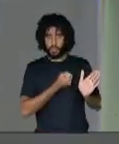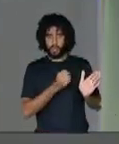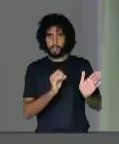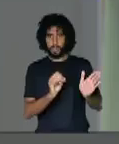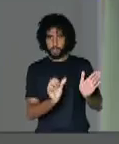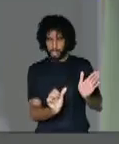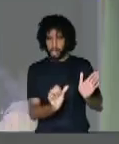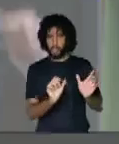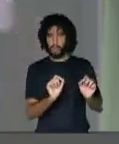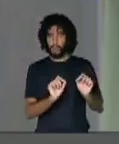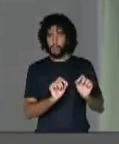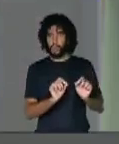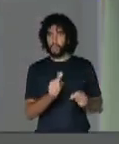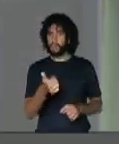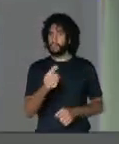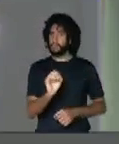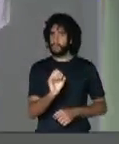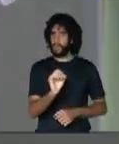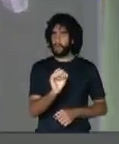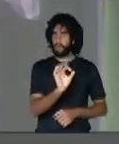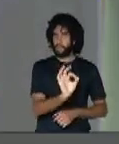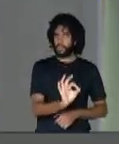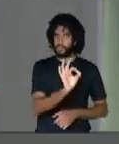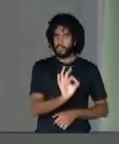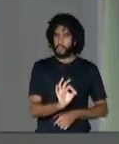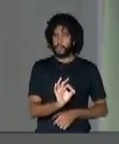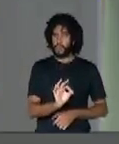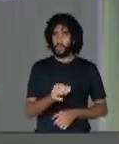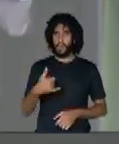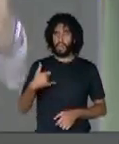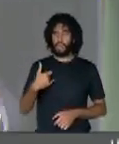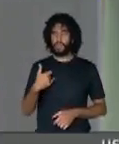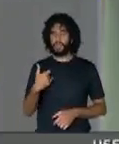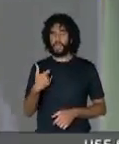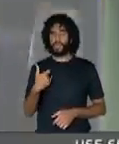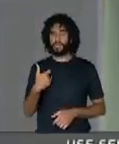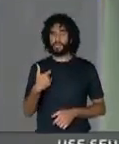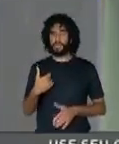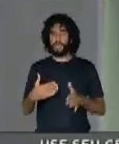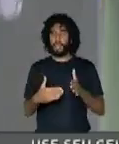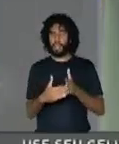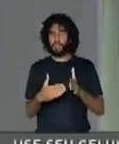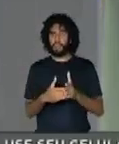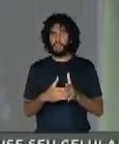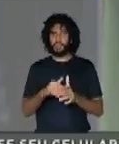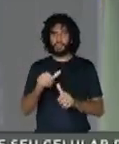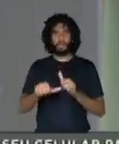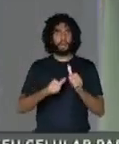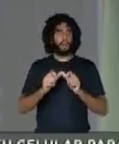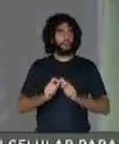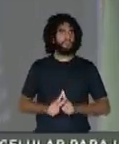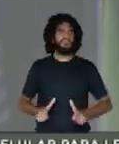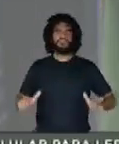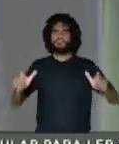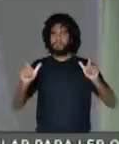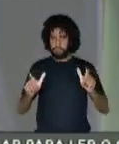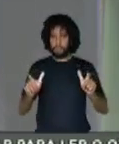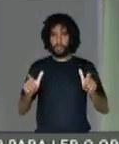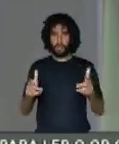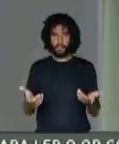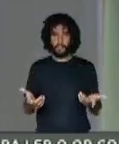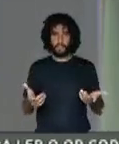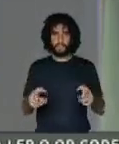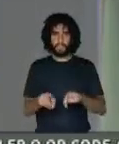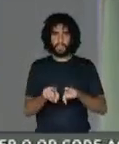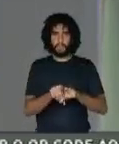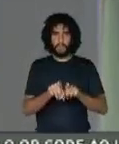um pedágio de 100% que com a idade mínima se transforma num pedágio muito maior. Um apelo, portanto, à aprovação da emenda